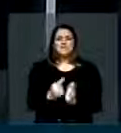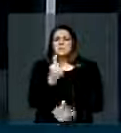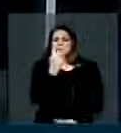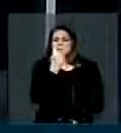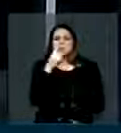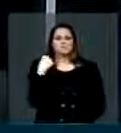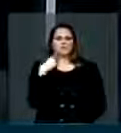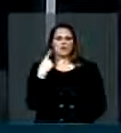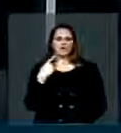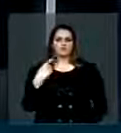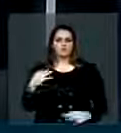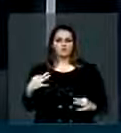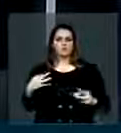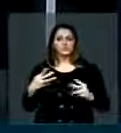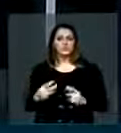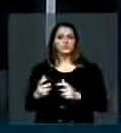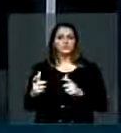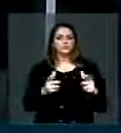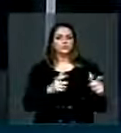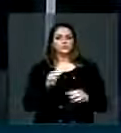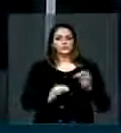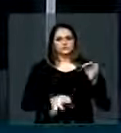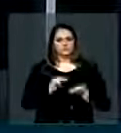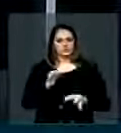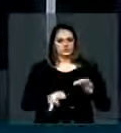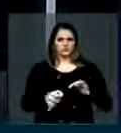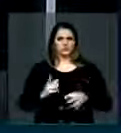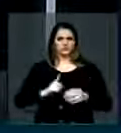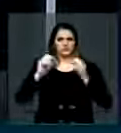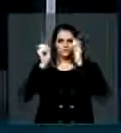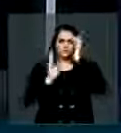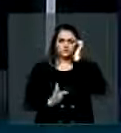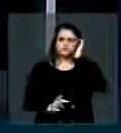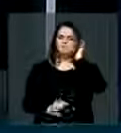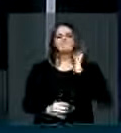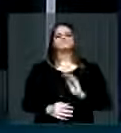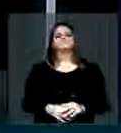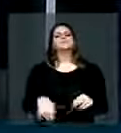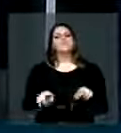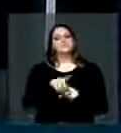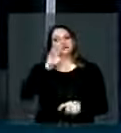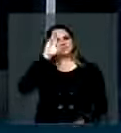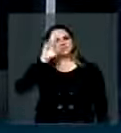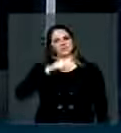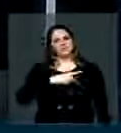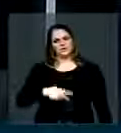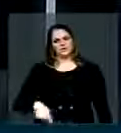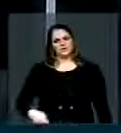defensor público em todas as unidades jurisdicionais do nosso país. Também, senhor presidente,